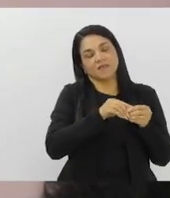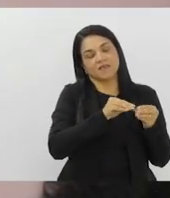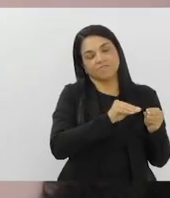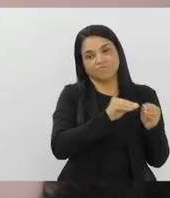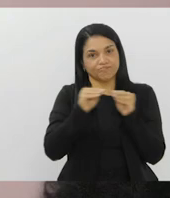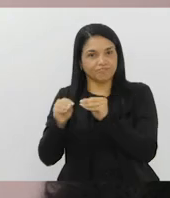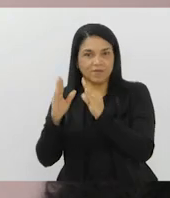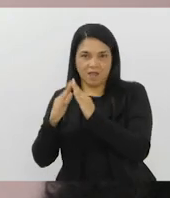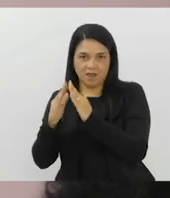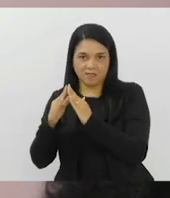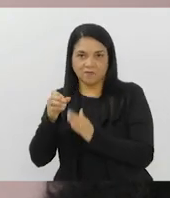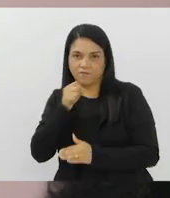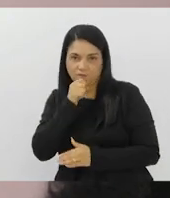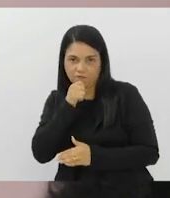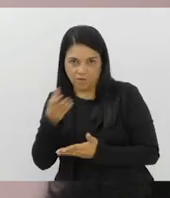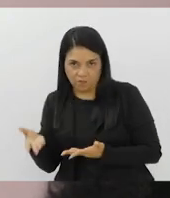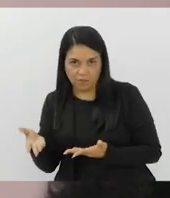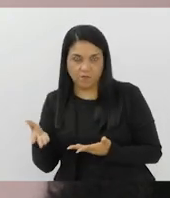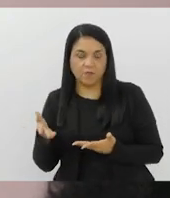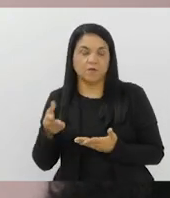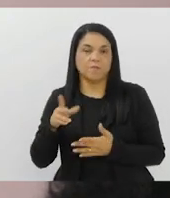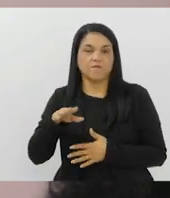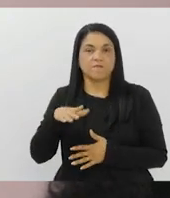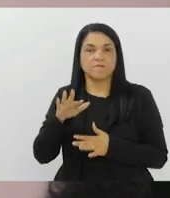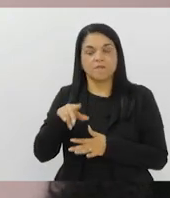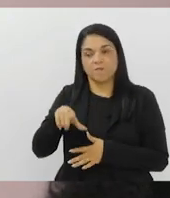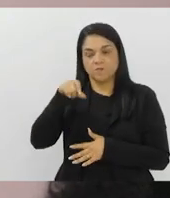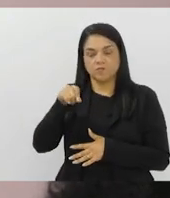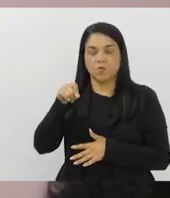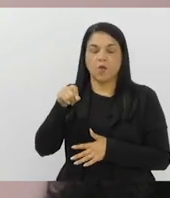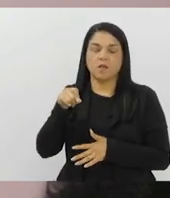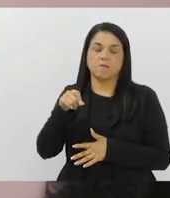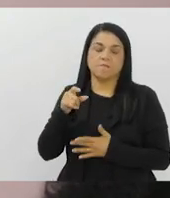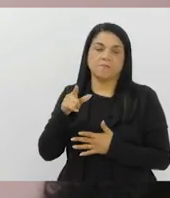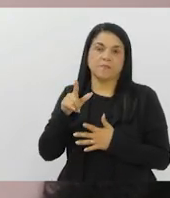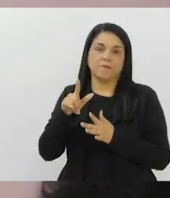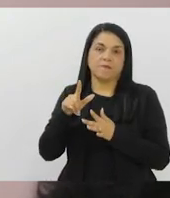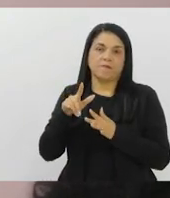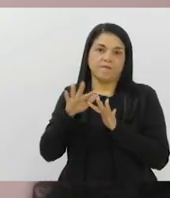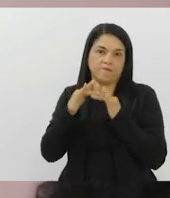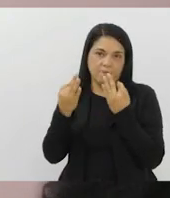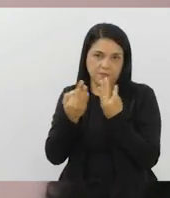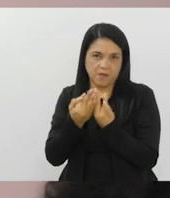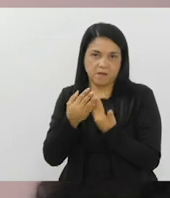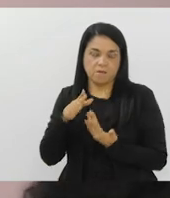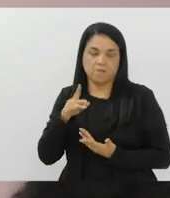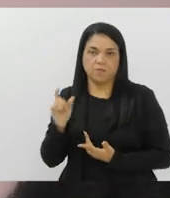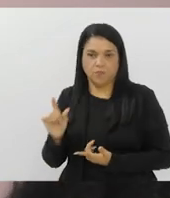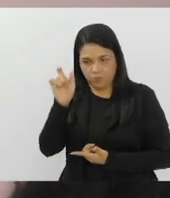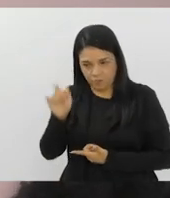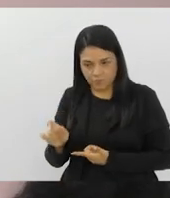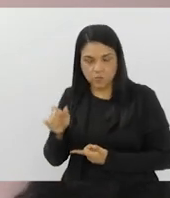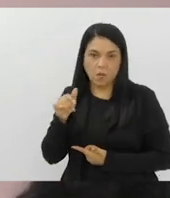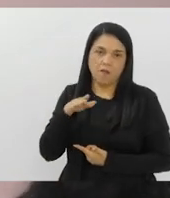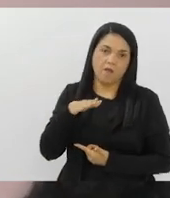é feito gradativamente. Uma pessoa da família é escolhida pela mãe, ela passa a ir à unidade para se deixar conhecer pelo bebê e não